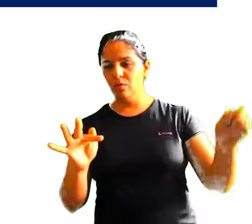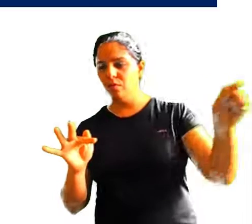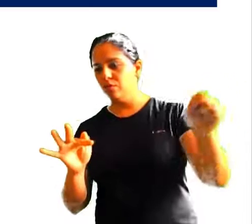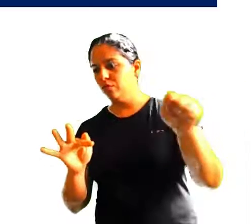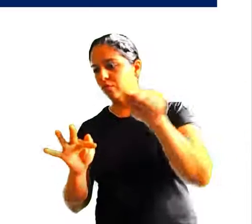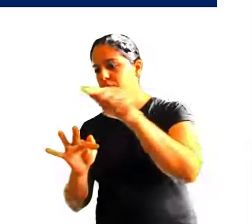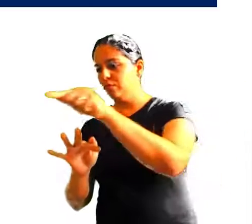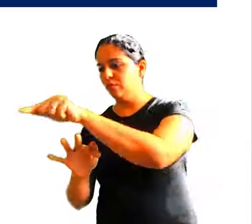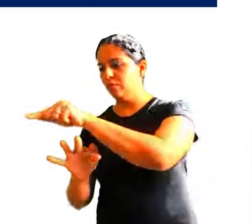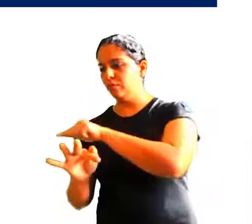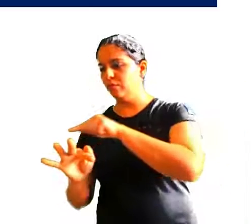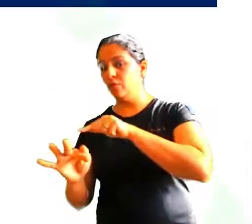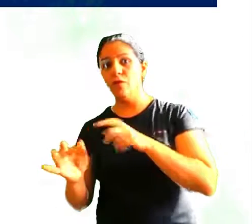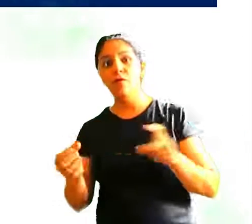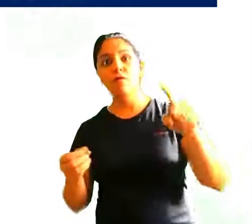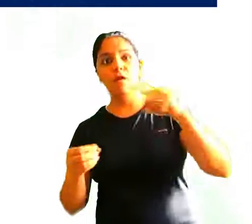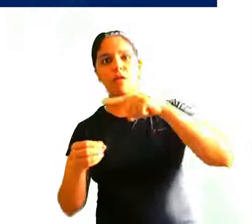partida, né,